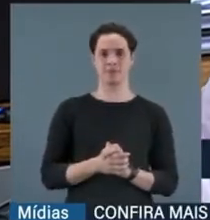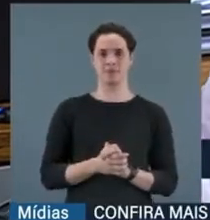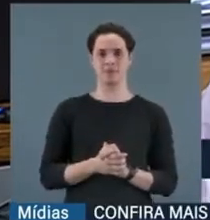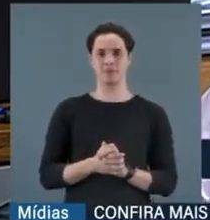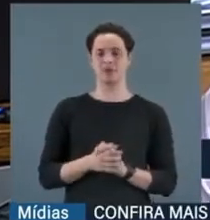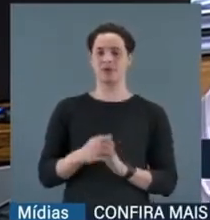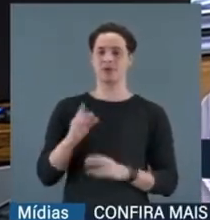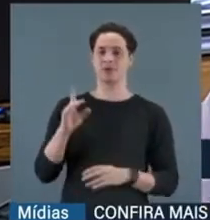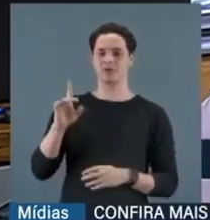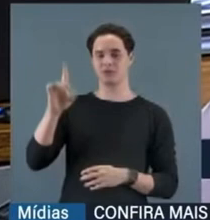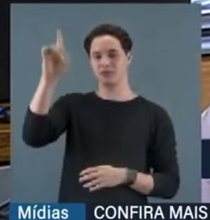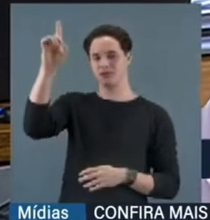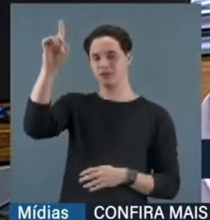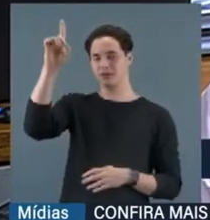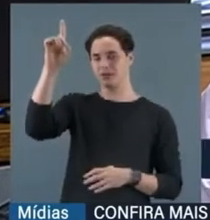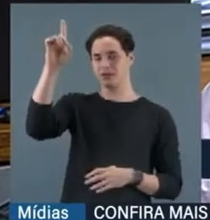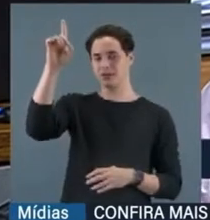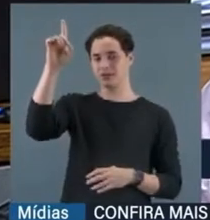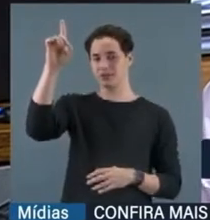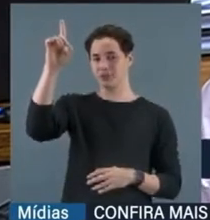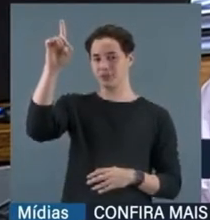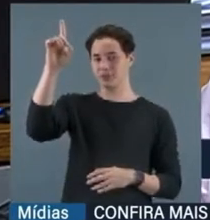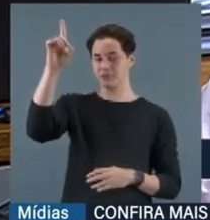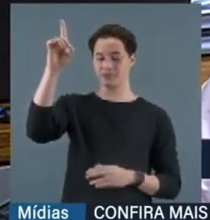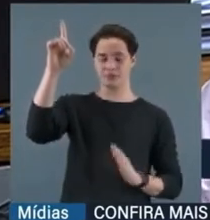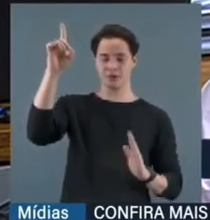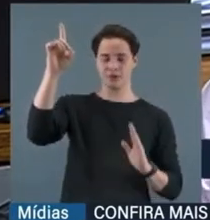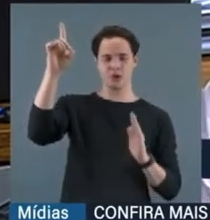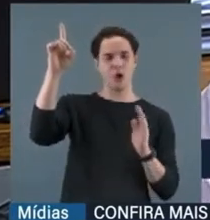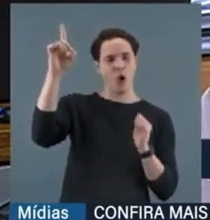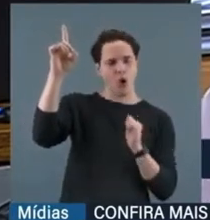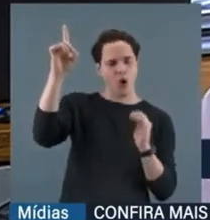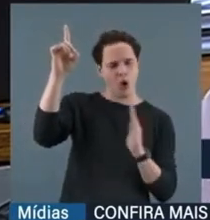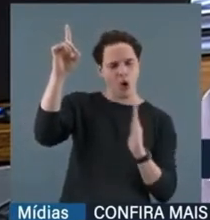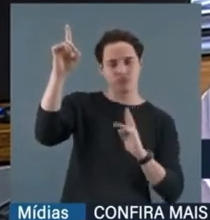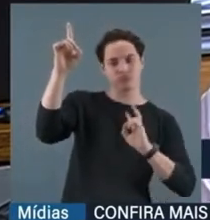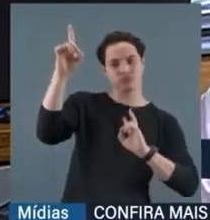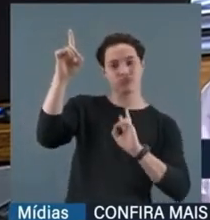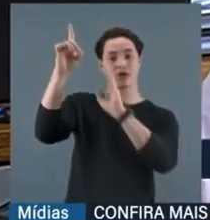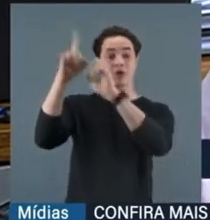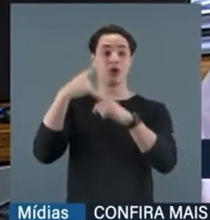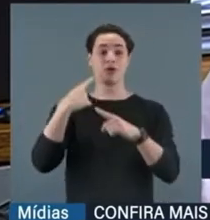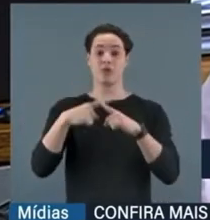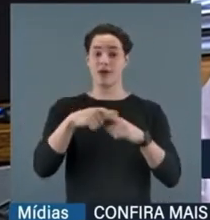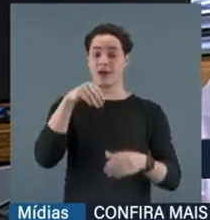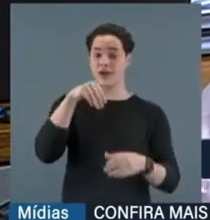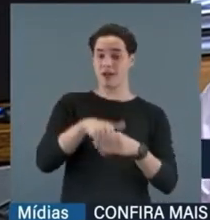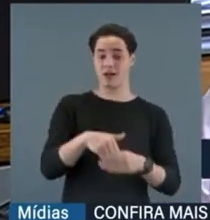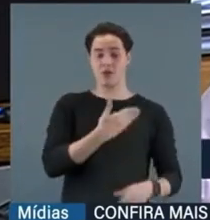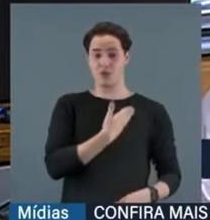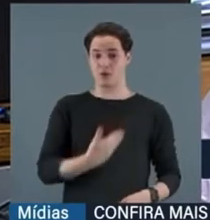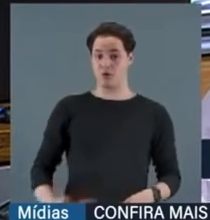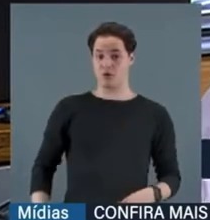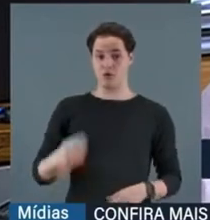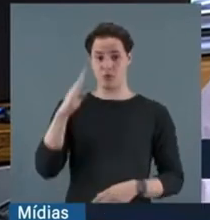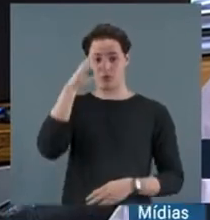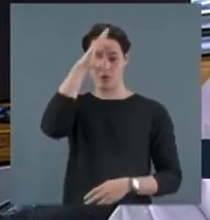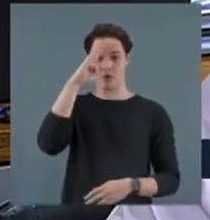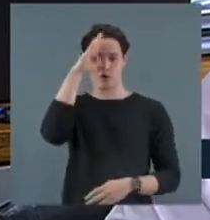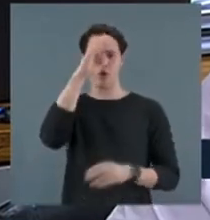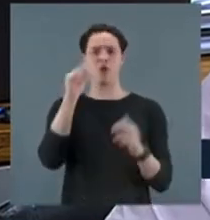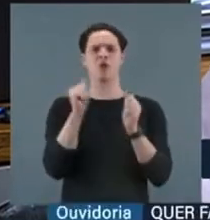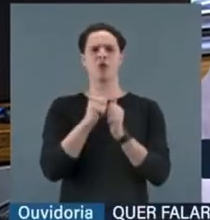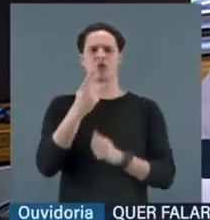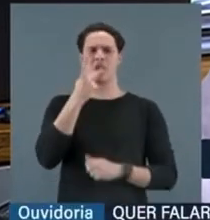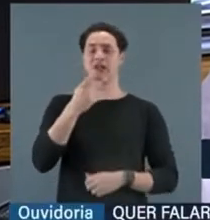ouviu as nossas orações porque a eleição de bolsonaro 2018 eu quero dizer para o senhor sem dúvida que